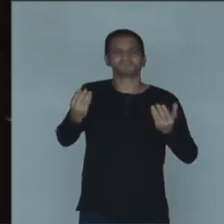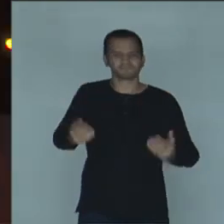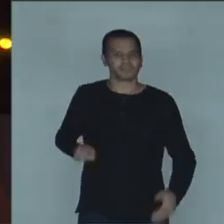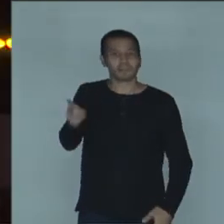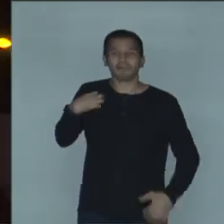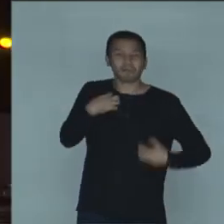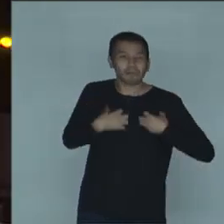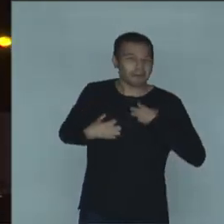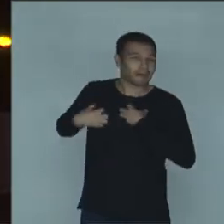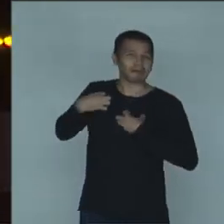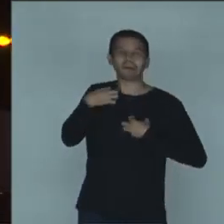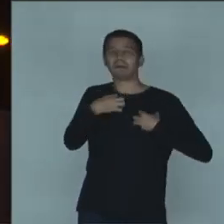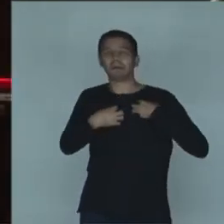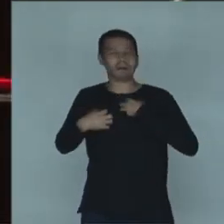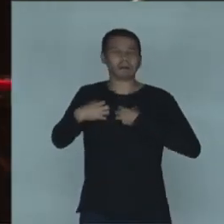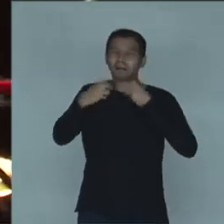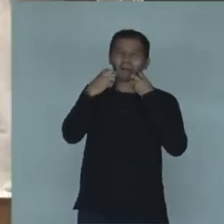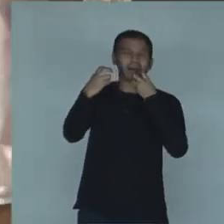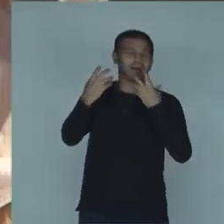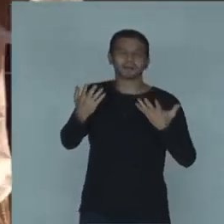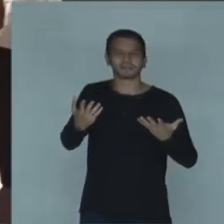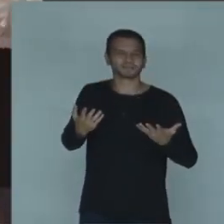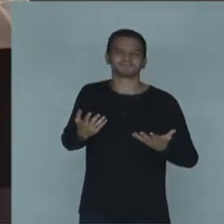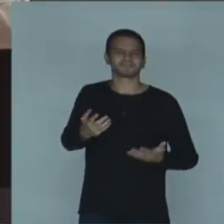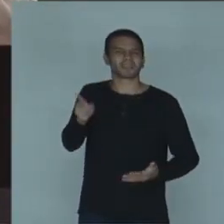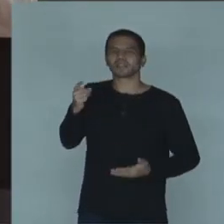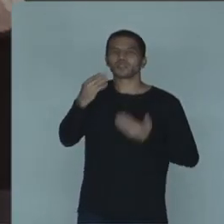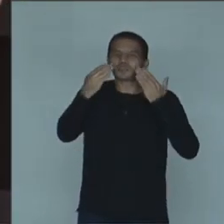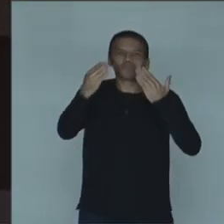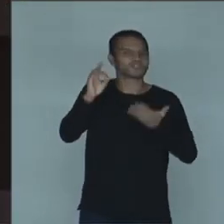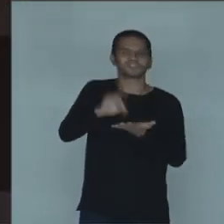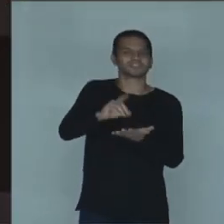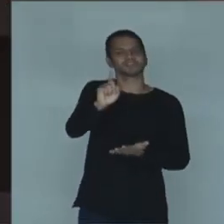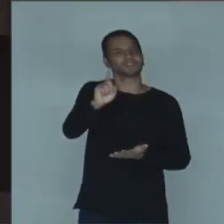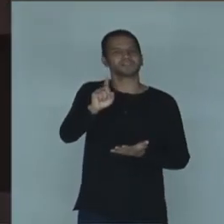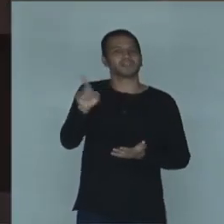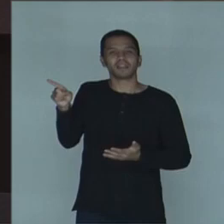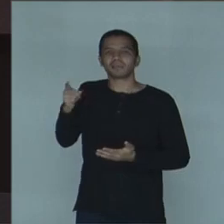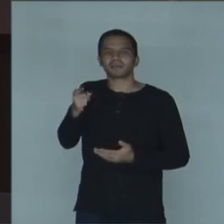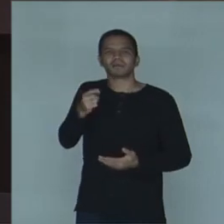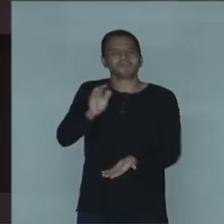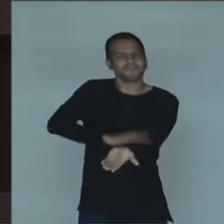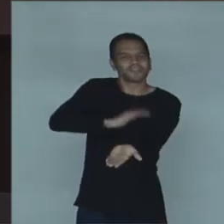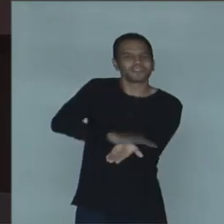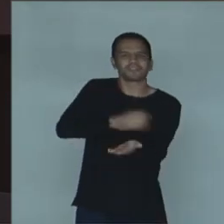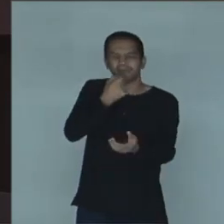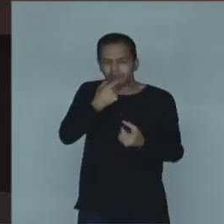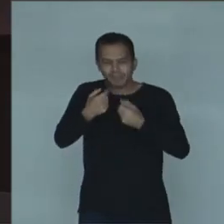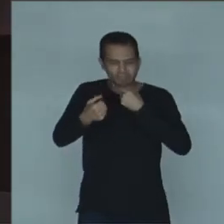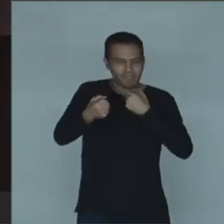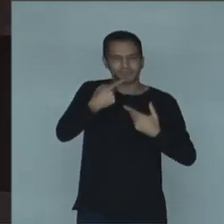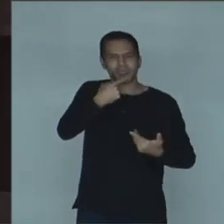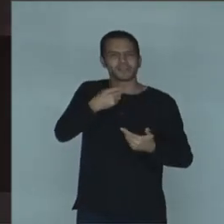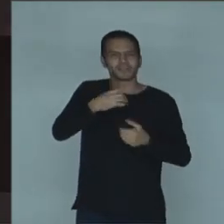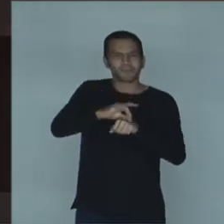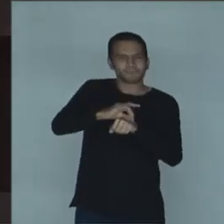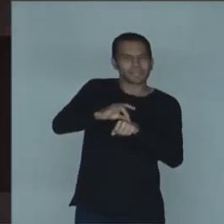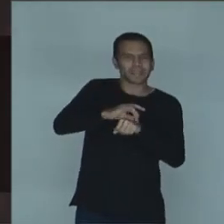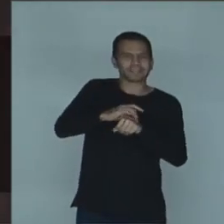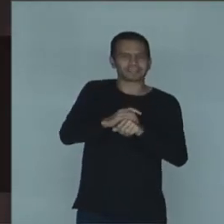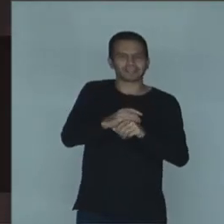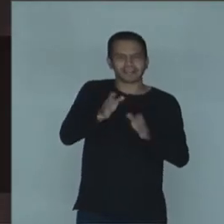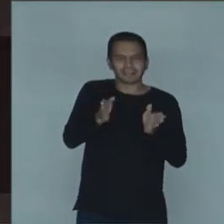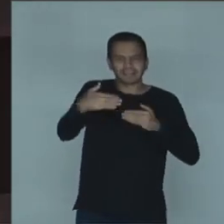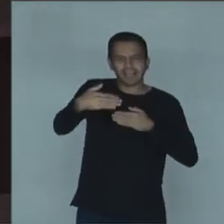frango recheado é um monte de remédio tarja preta em insuficiência tá chupando que nem fosse